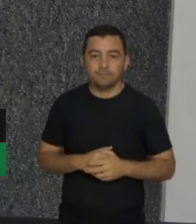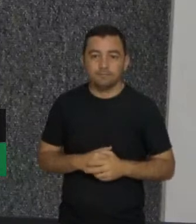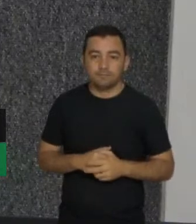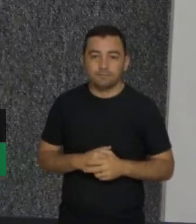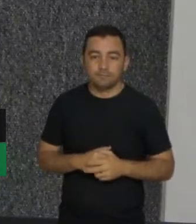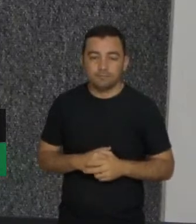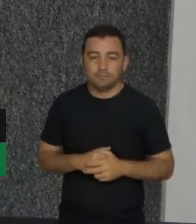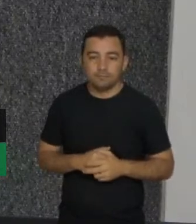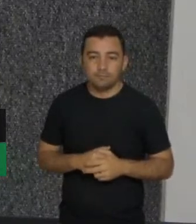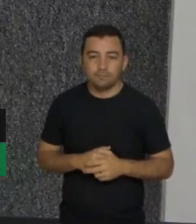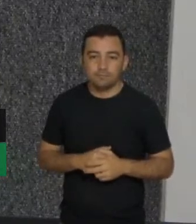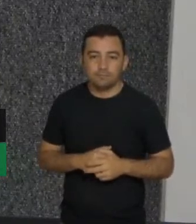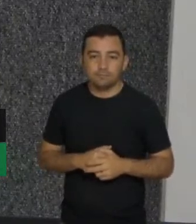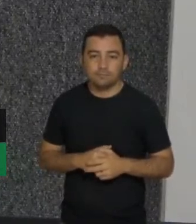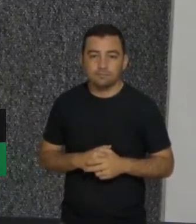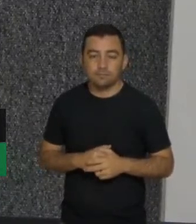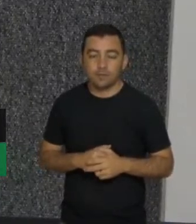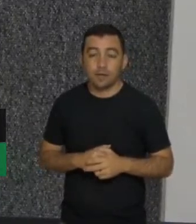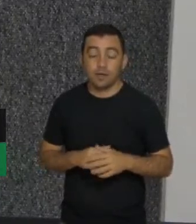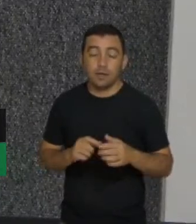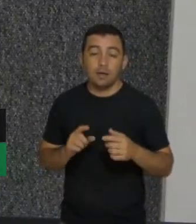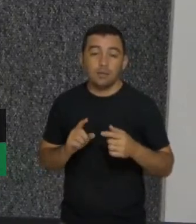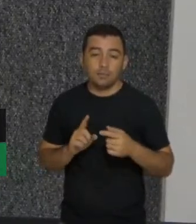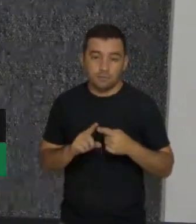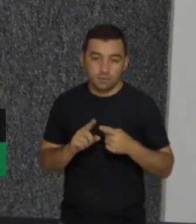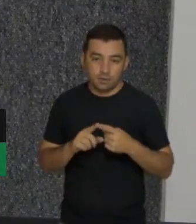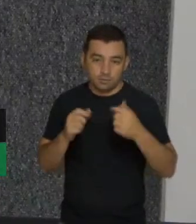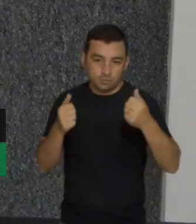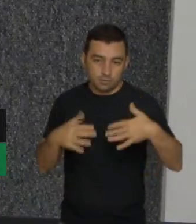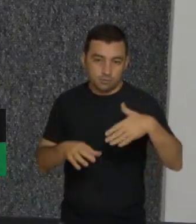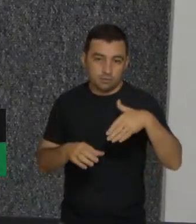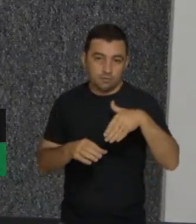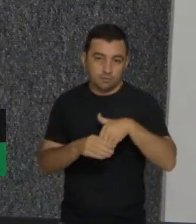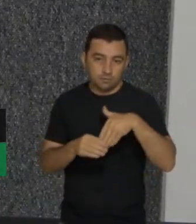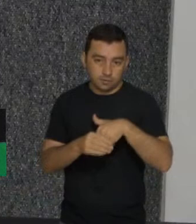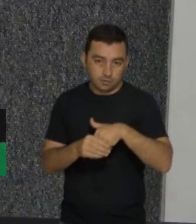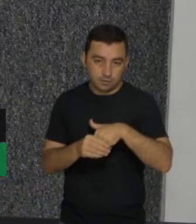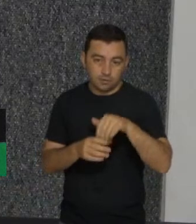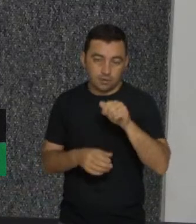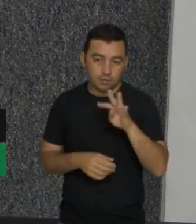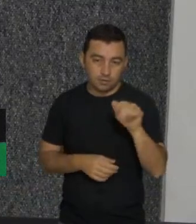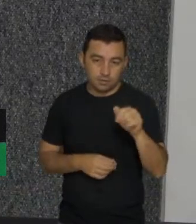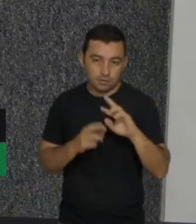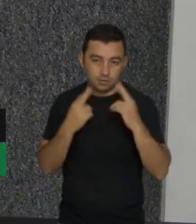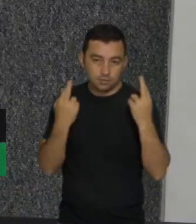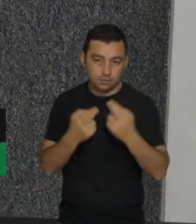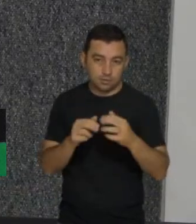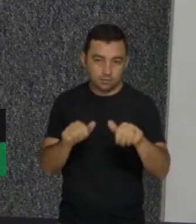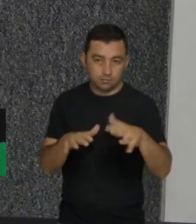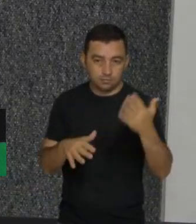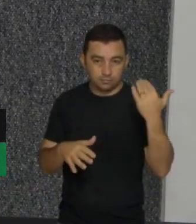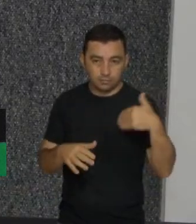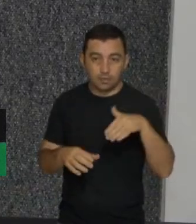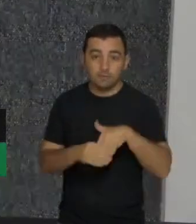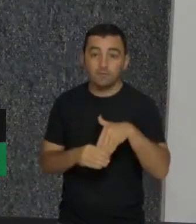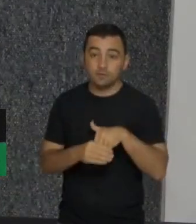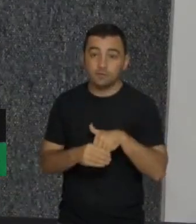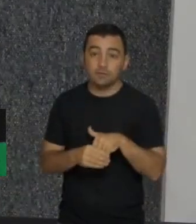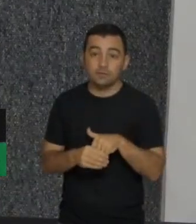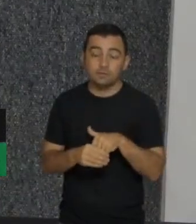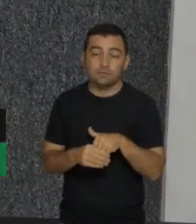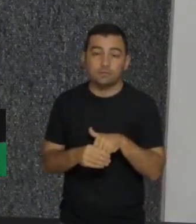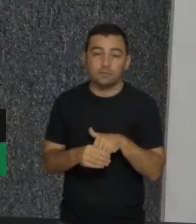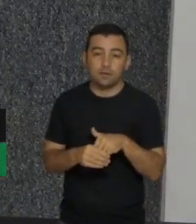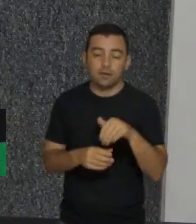Catarina primeiro item discussão e votação da ata da reunião anterior coloque em votação